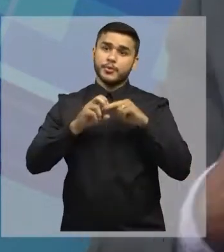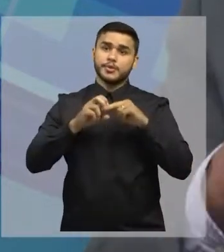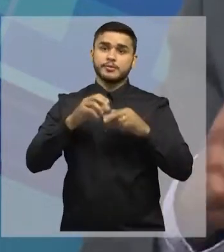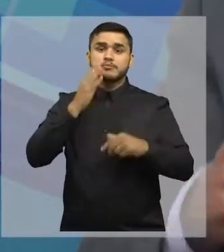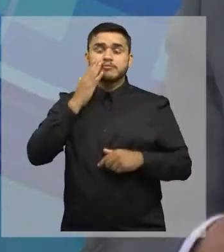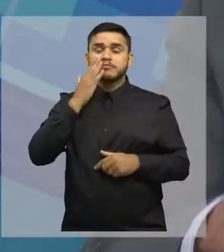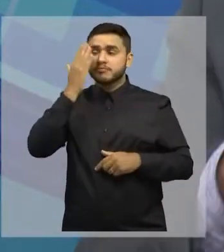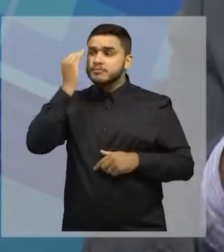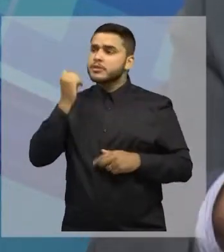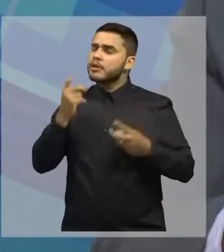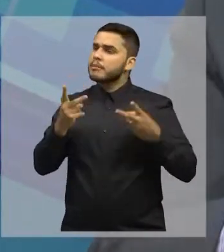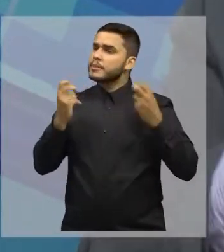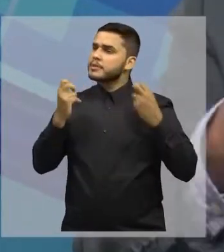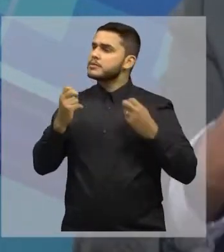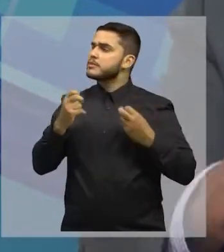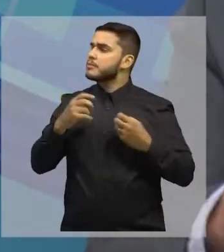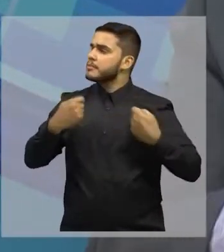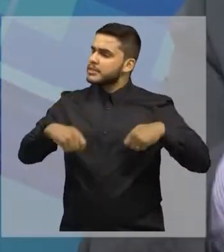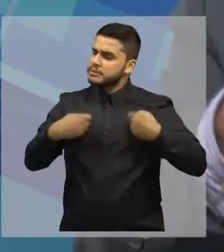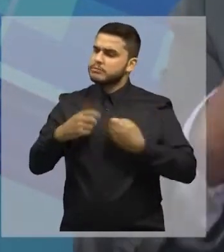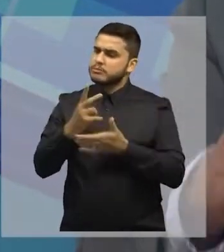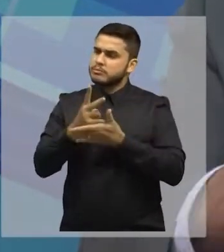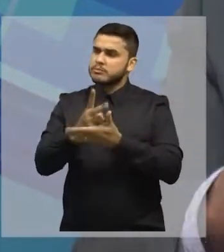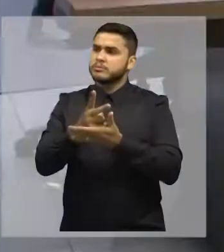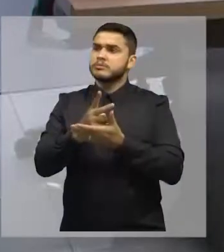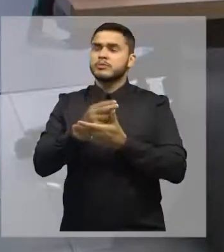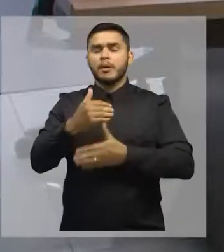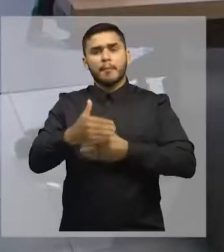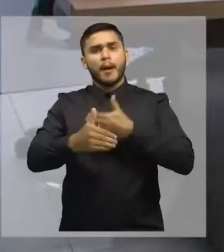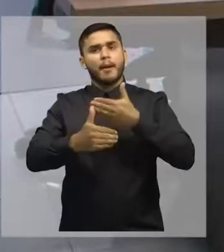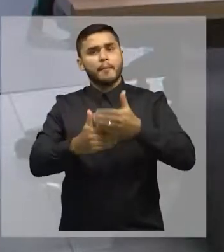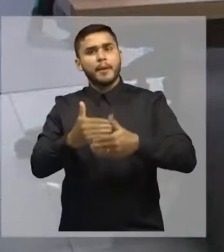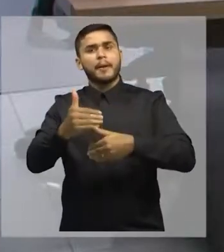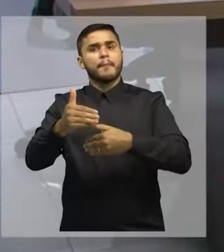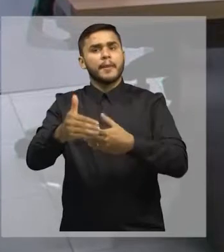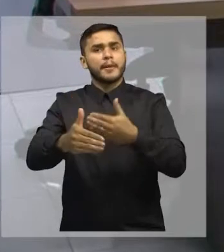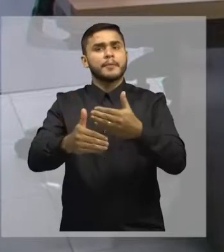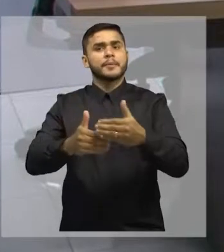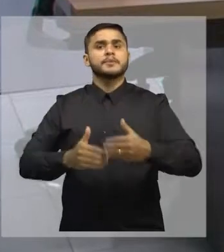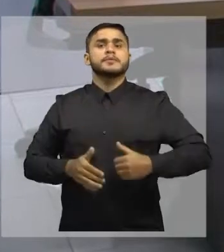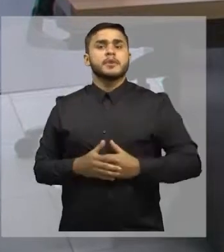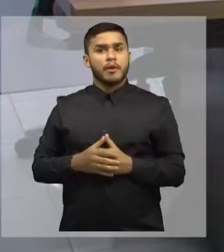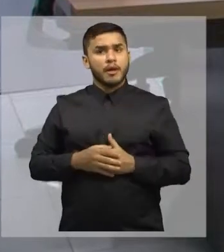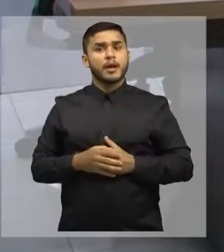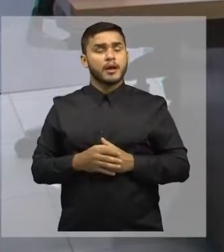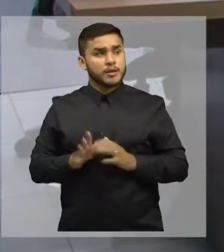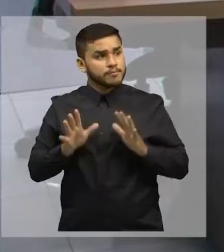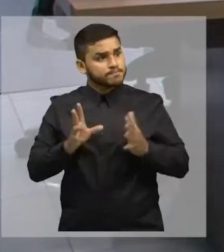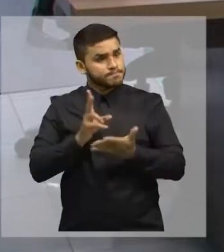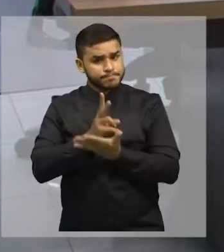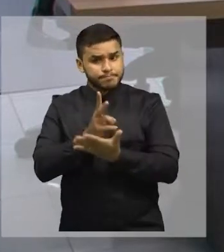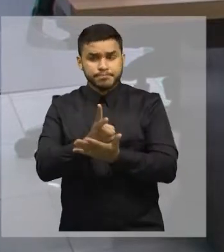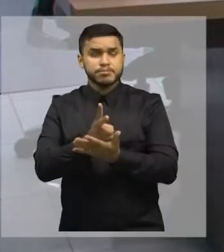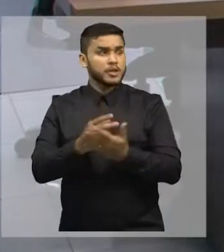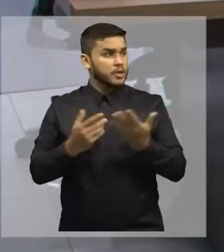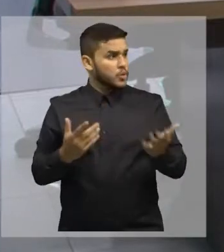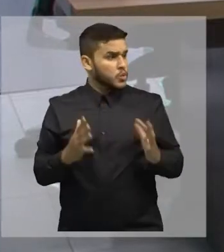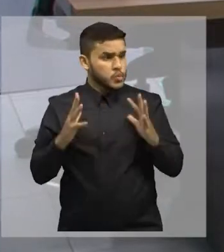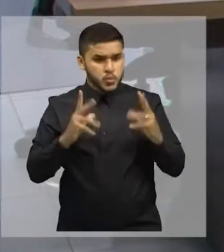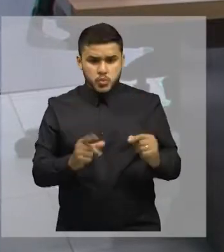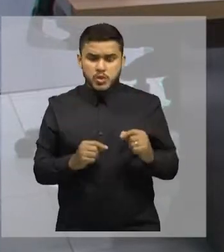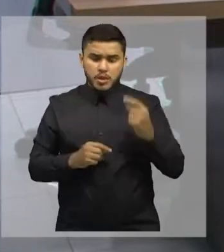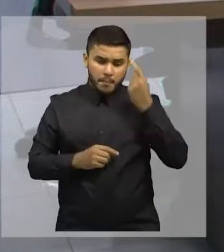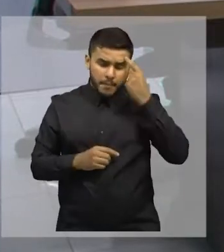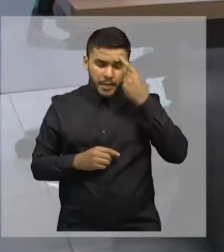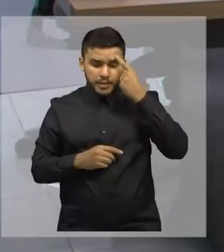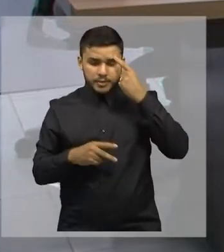precisa ser triturado, mastigado, remoído, e que isso fortalece as decisões que vêm do próprio